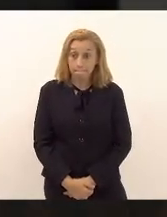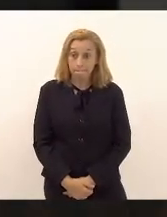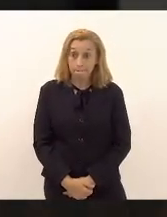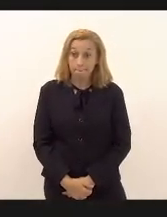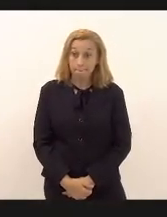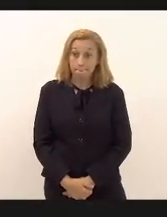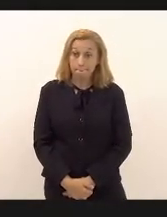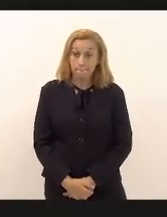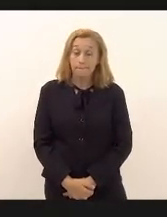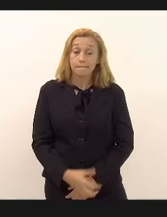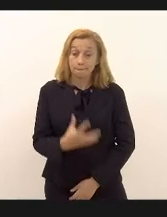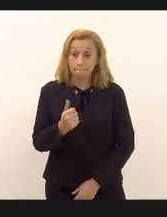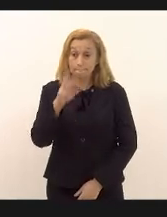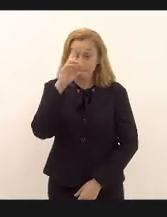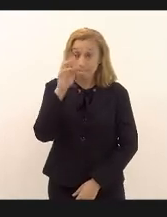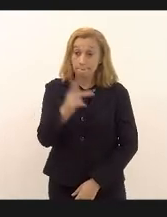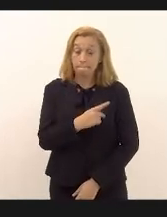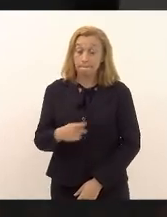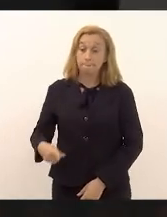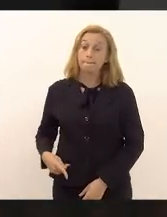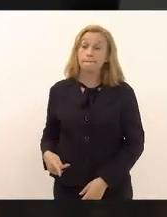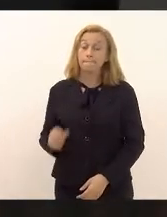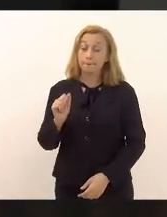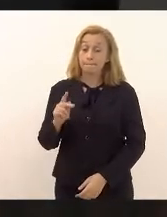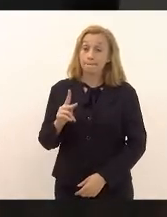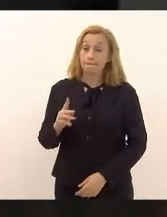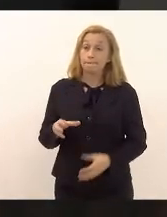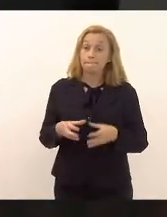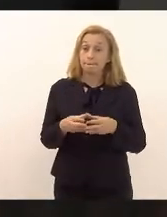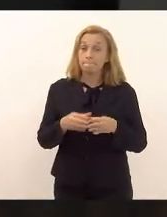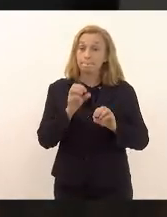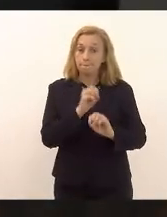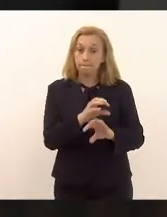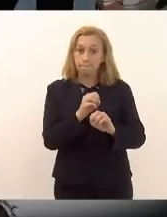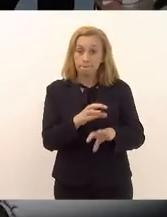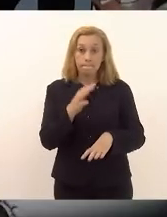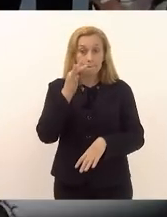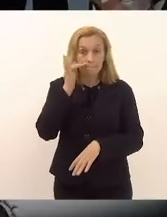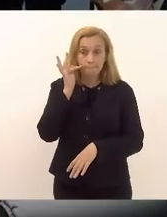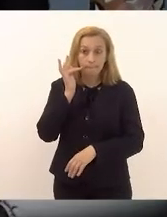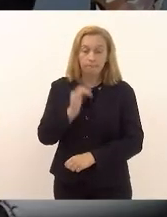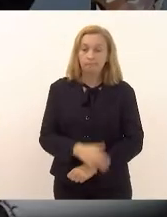Eliton José. Pode ser favorável, presidente. Ok. Pela Comissão de Educação, Flávio Serafini.